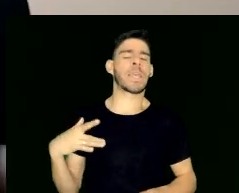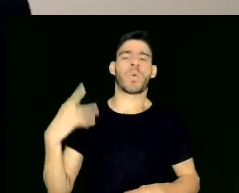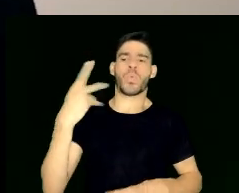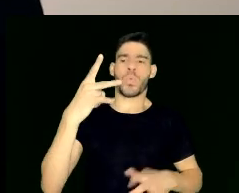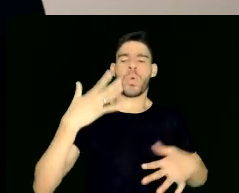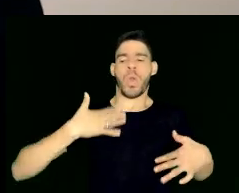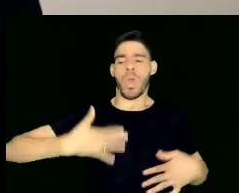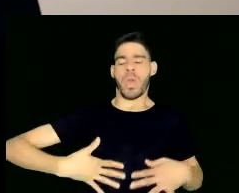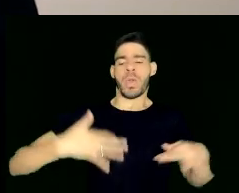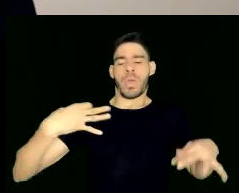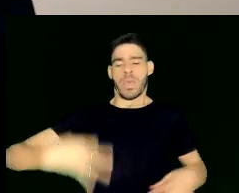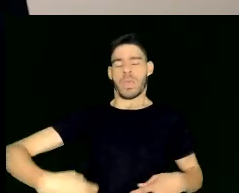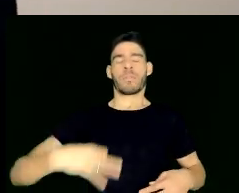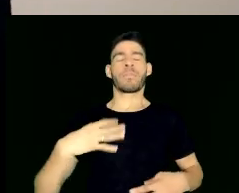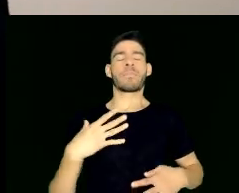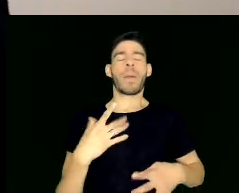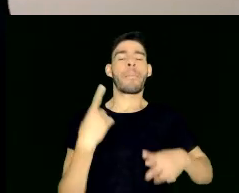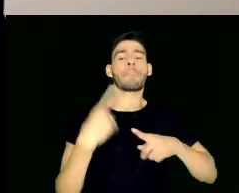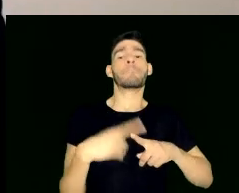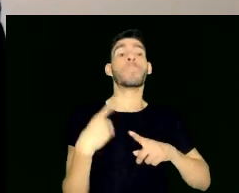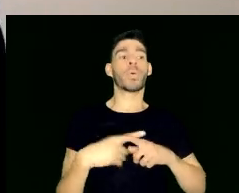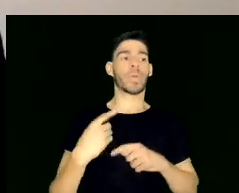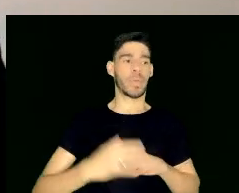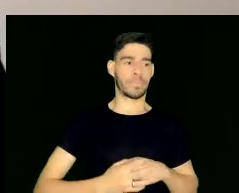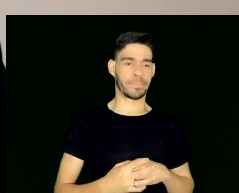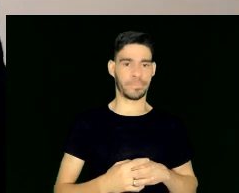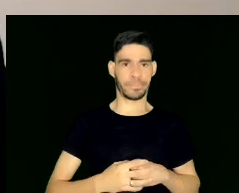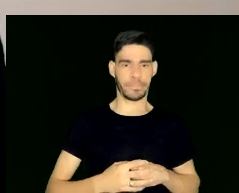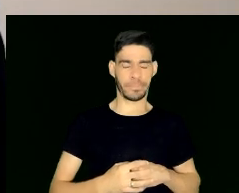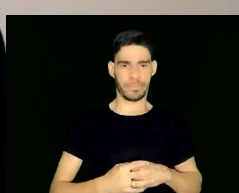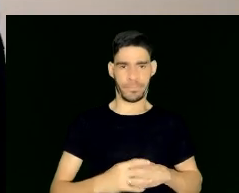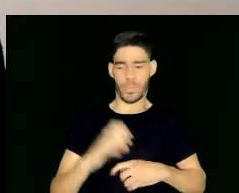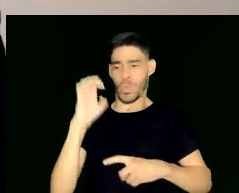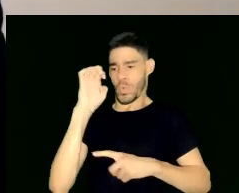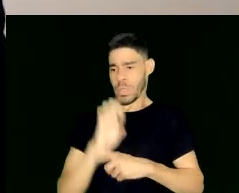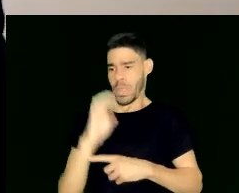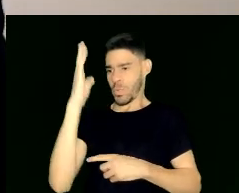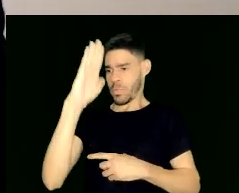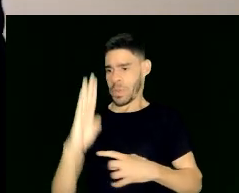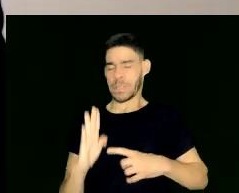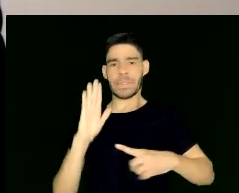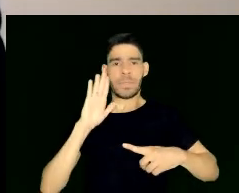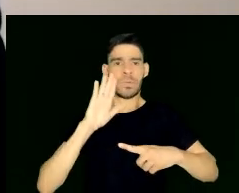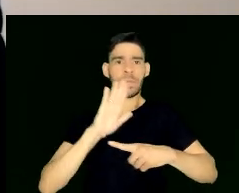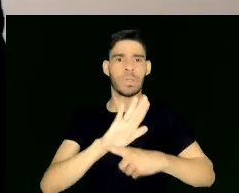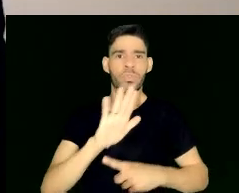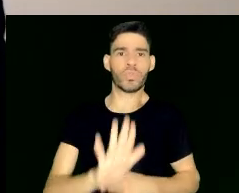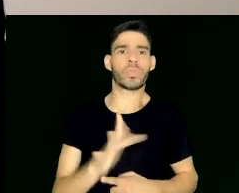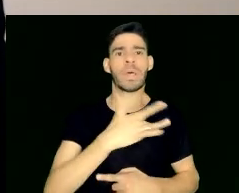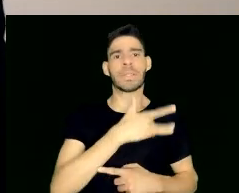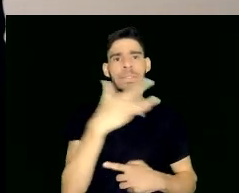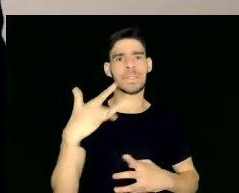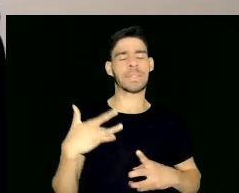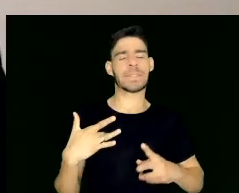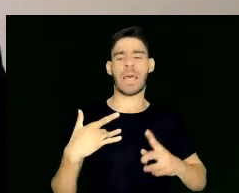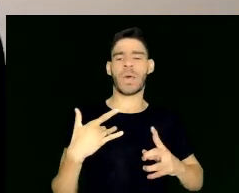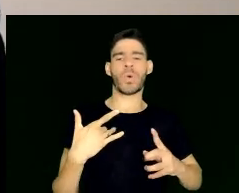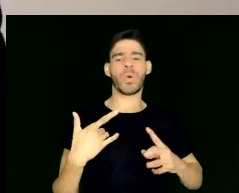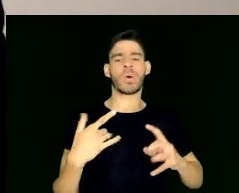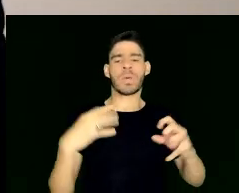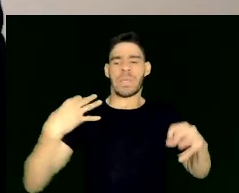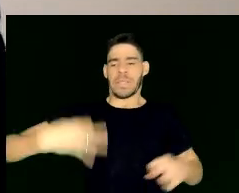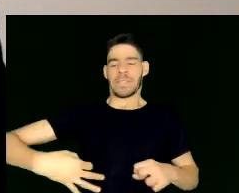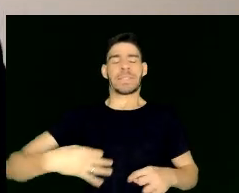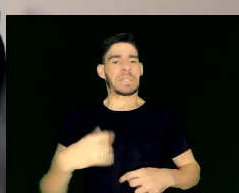à sua integridade física, por conta dos seguintes fatores: o Estado brasileiro não está prestando serviços de saúde de forma